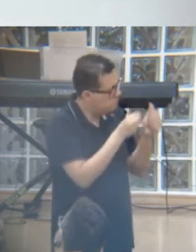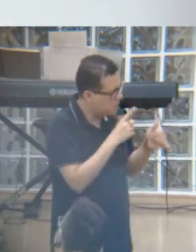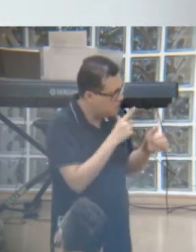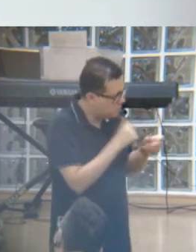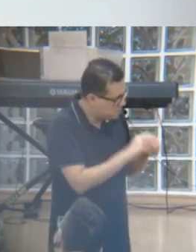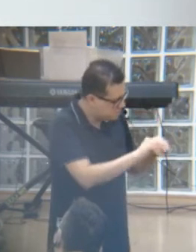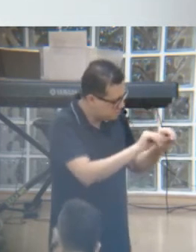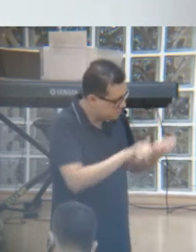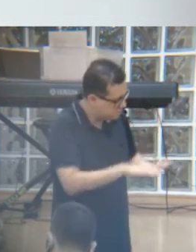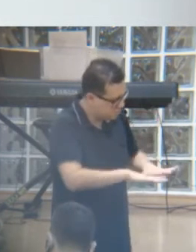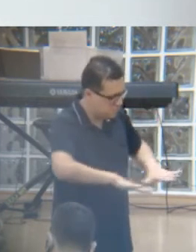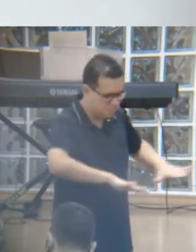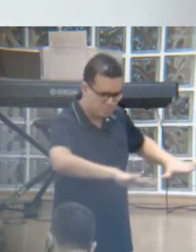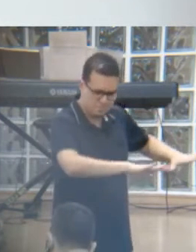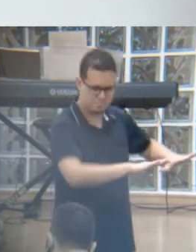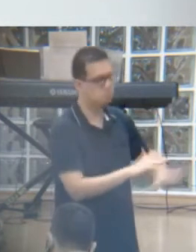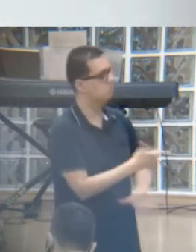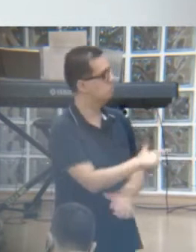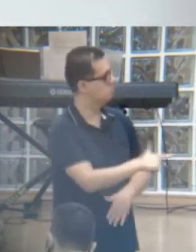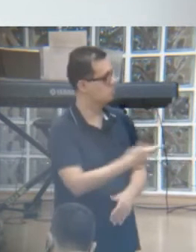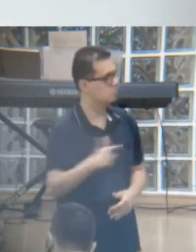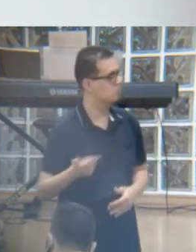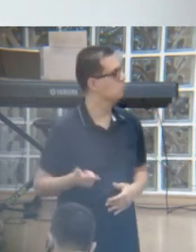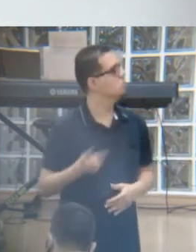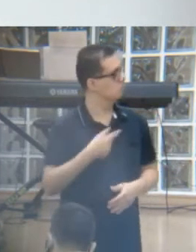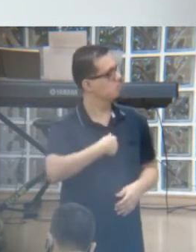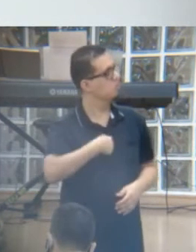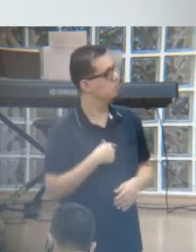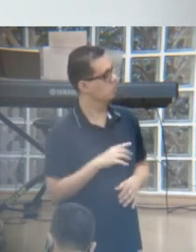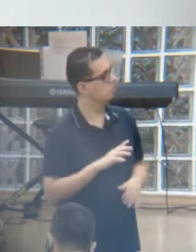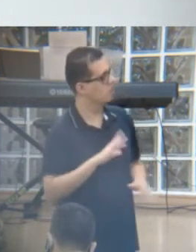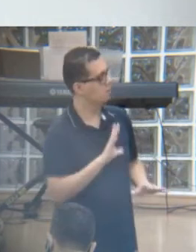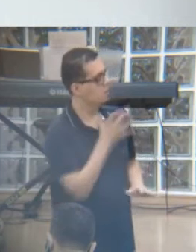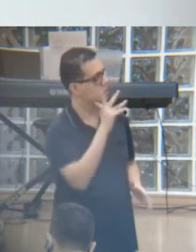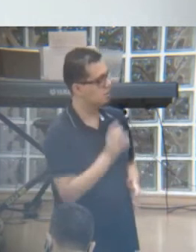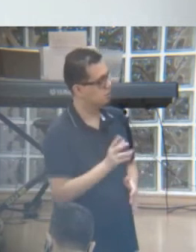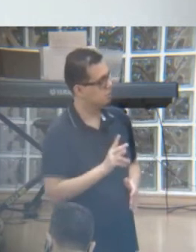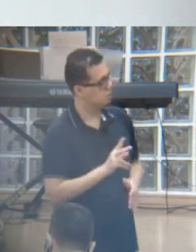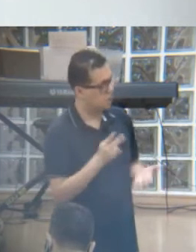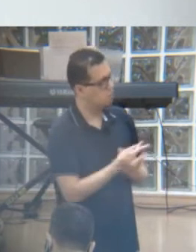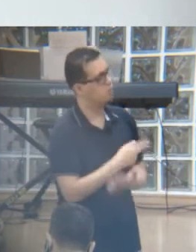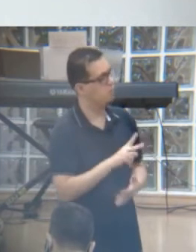palavra. E por que essa confiança? Por que esta ousadia?